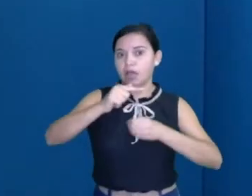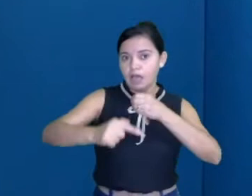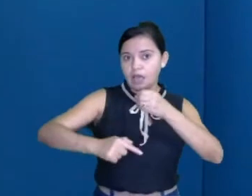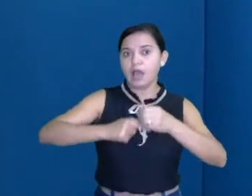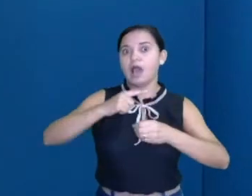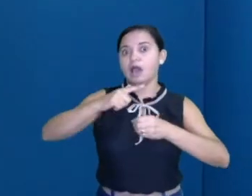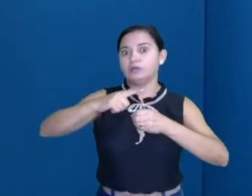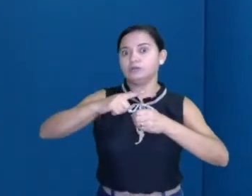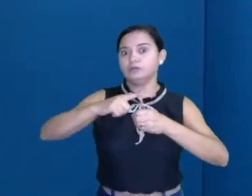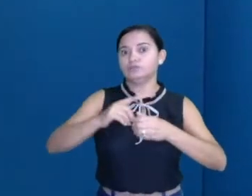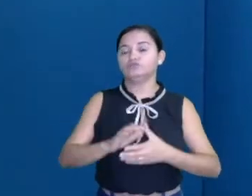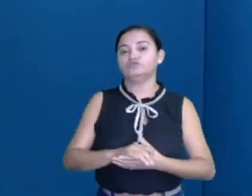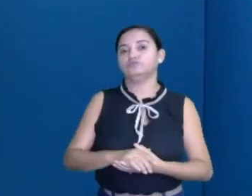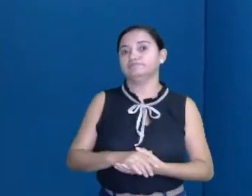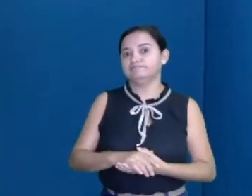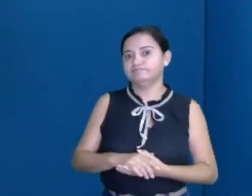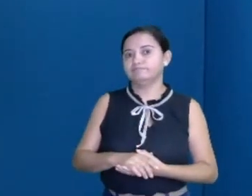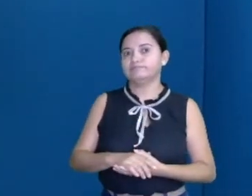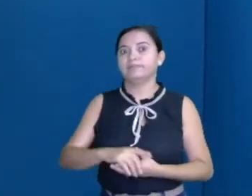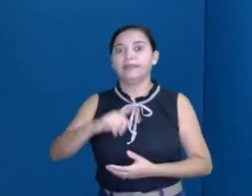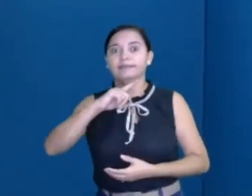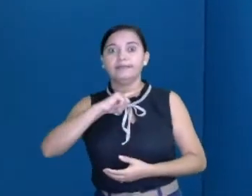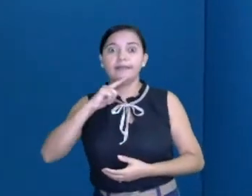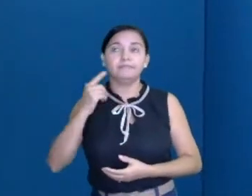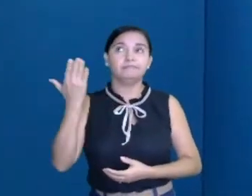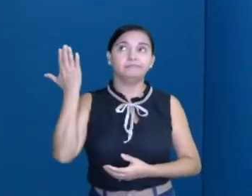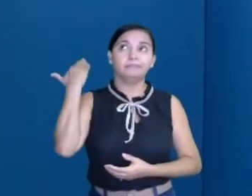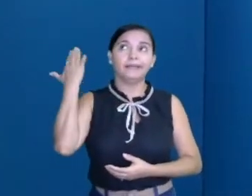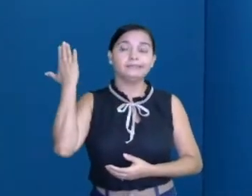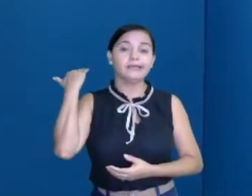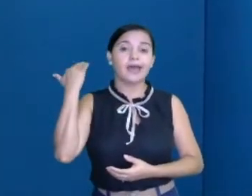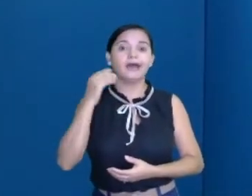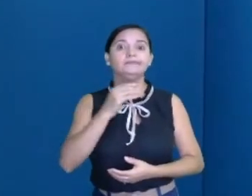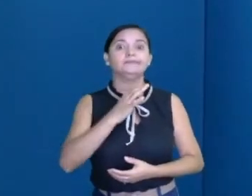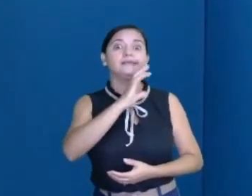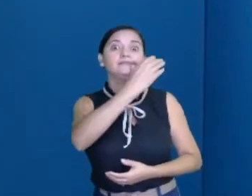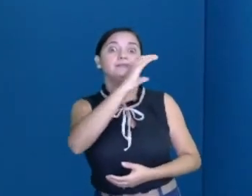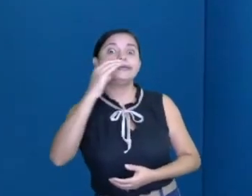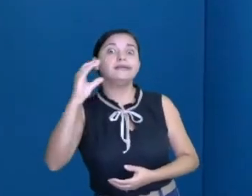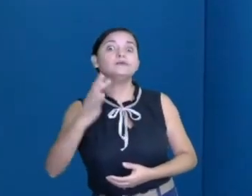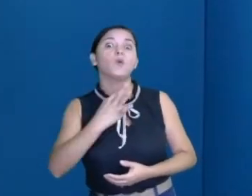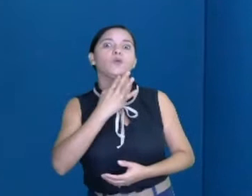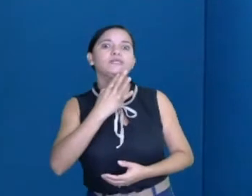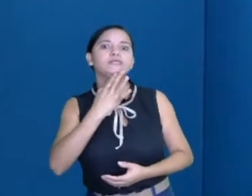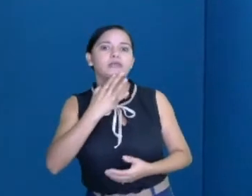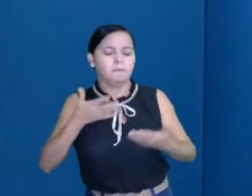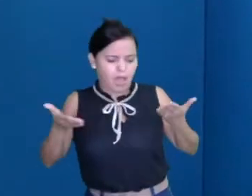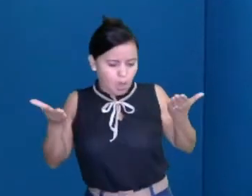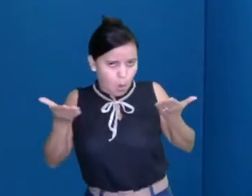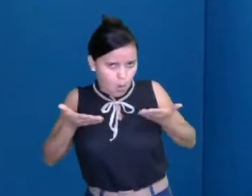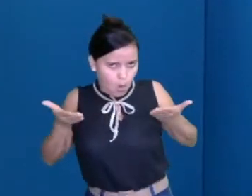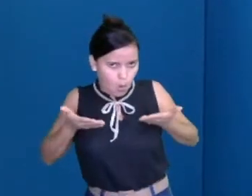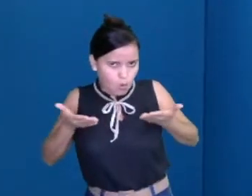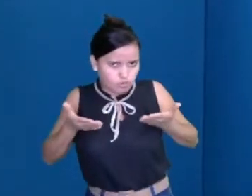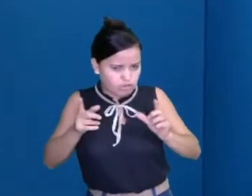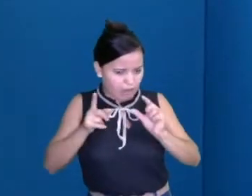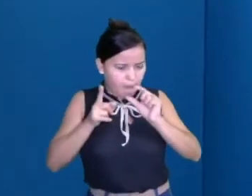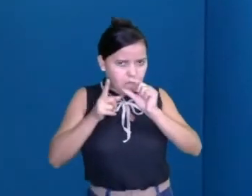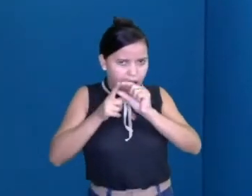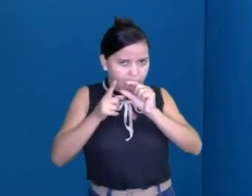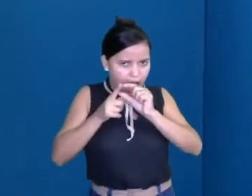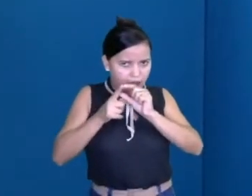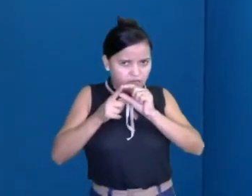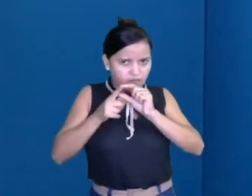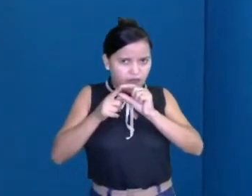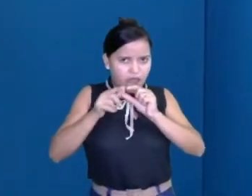anacrônico, que tinha relevância para aquela época devido ao que a ciência conhecia. Mas o que a ciência hoje conhece essa palavra continua